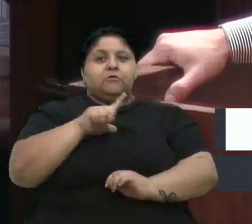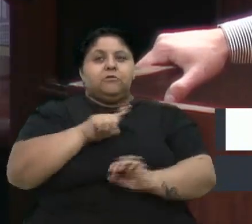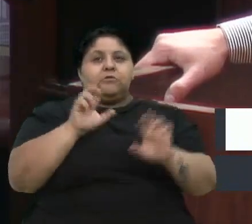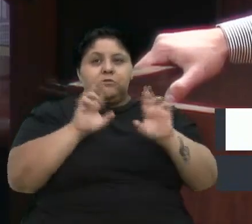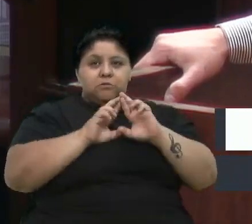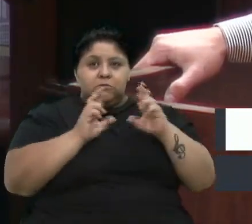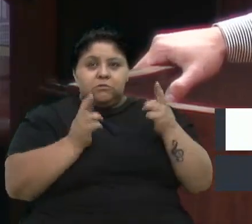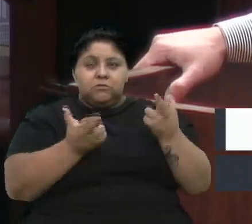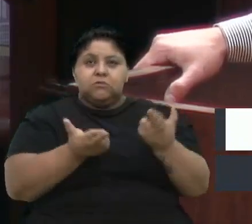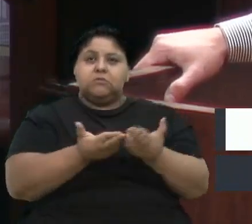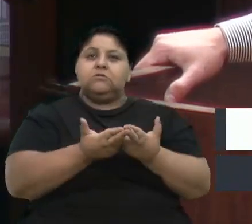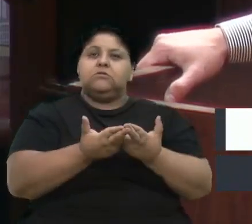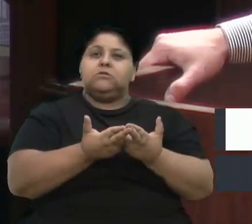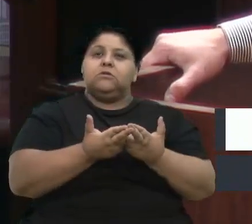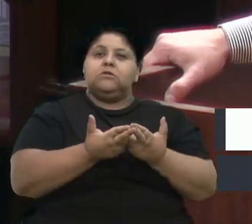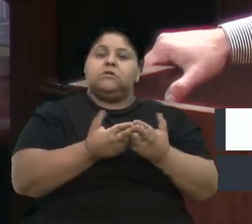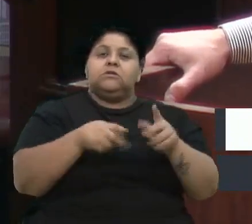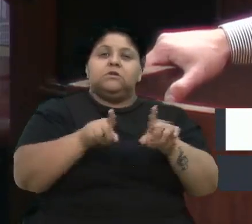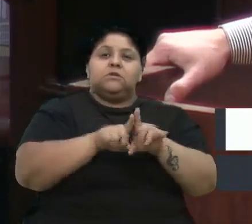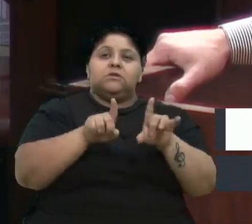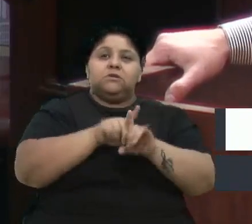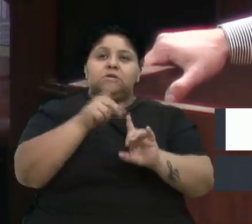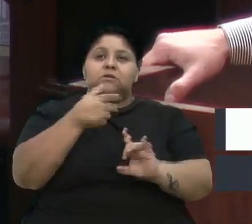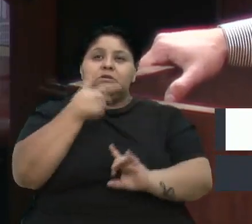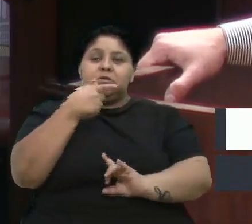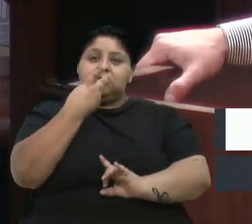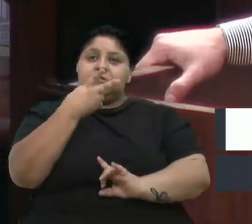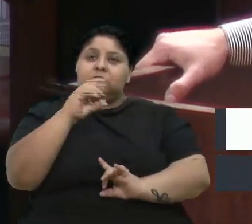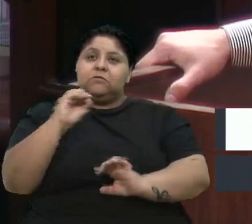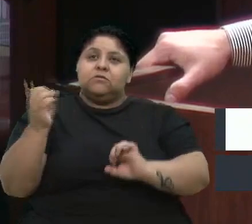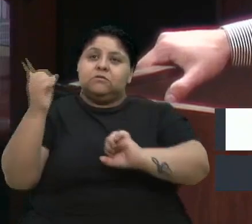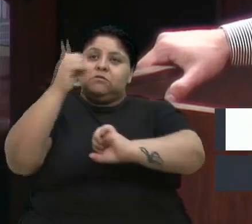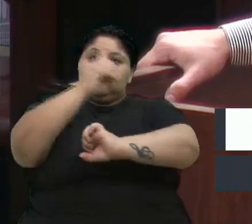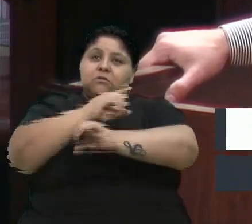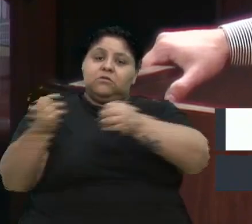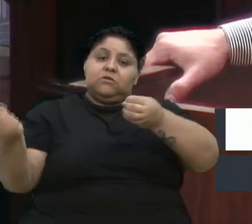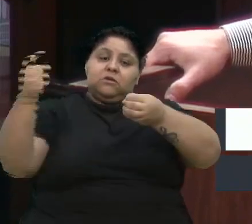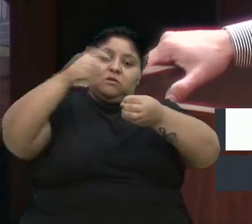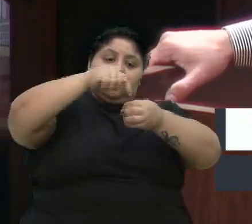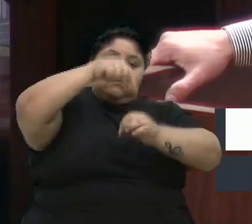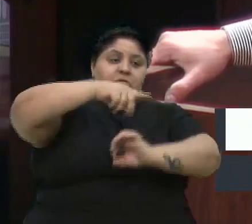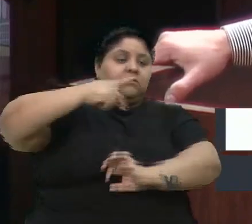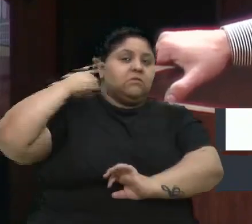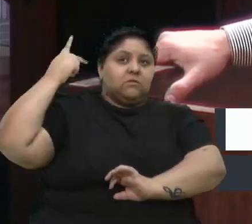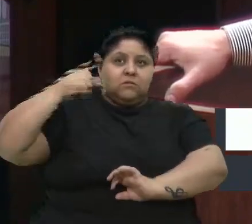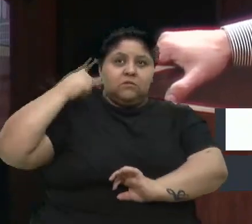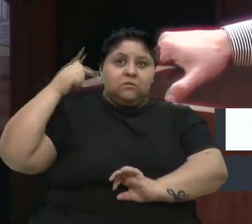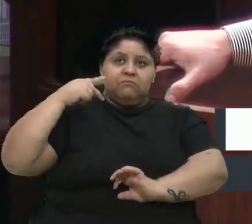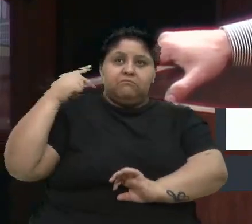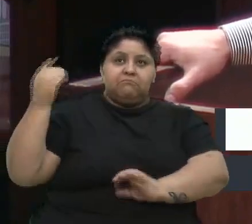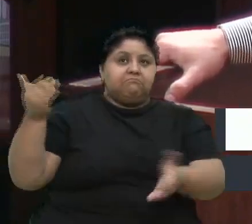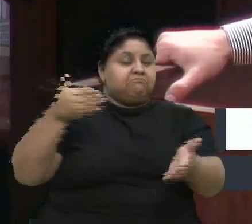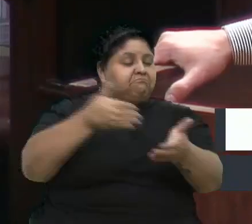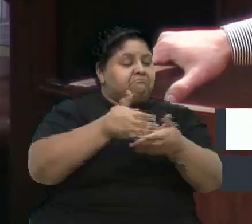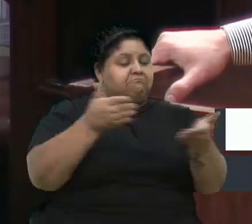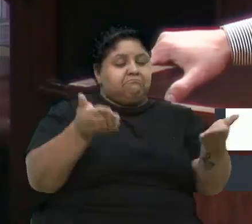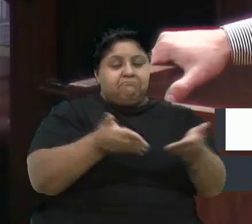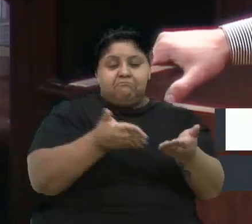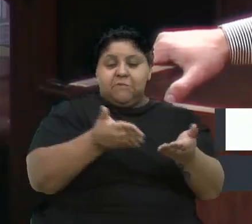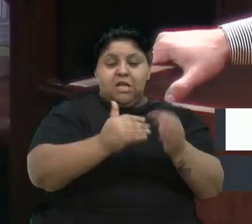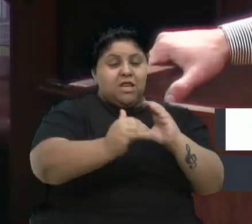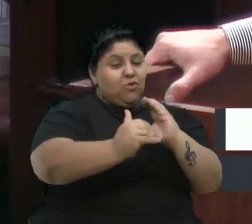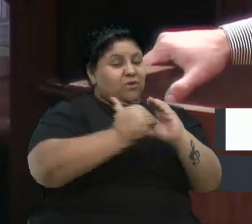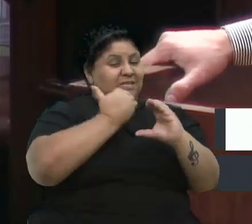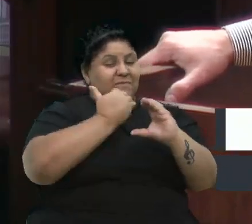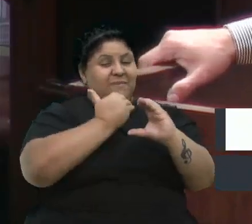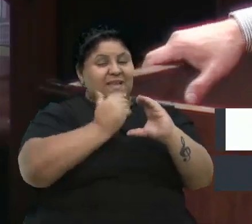e onde que o mesmo relatou que em 20 dias iria dar um retorno para esse vereador, que até o presente momento eu não